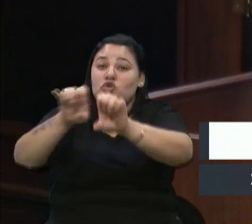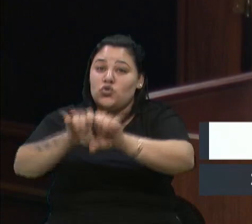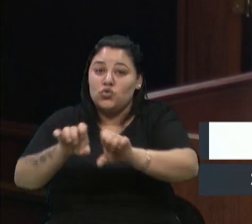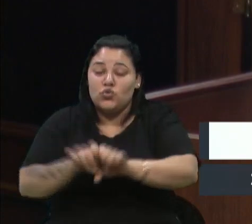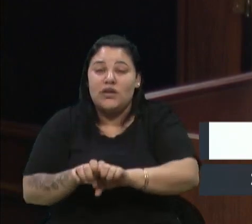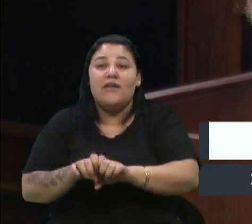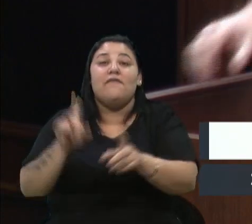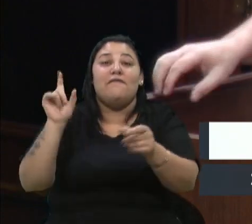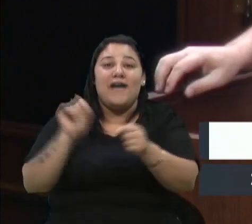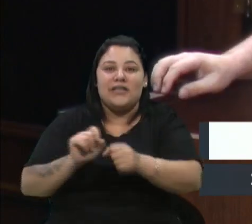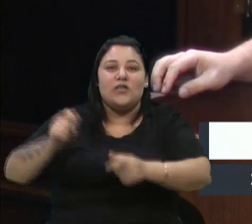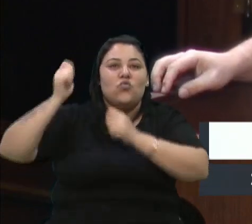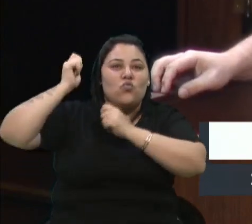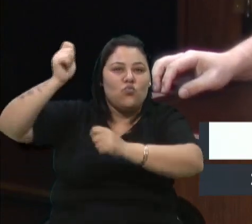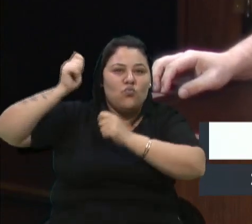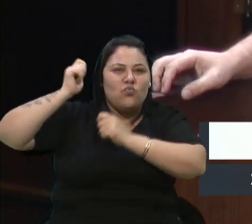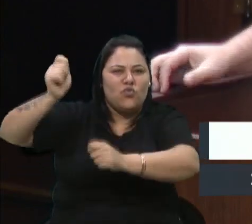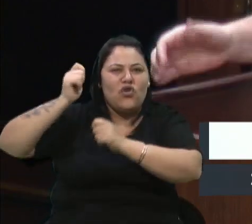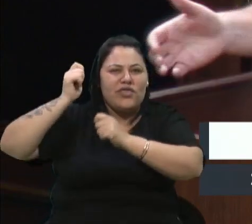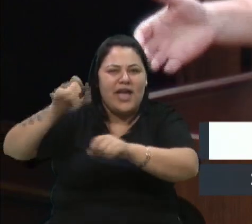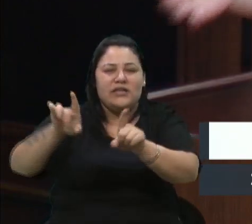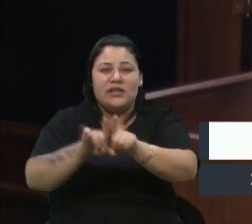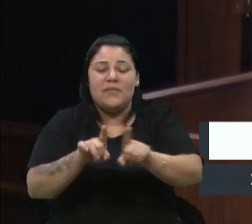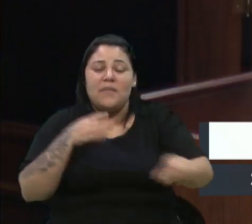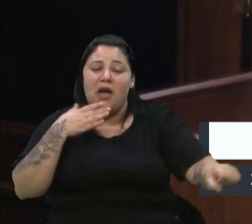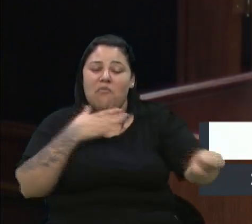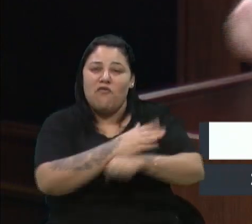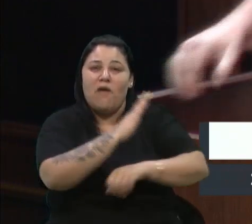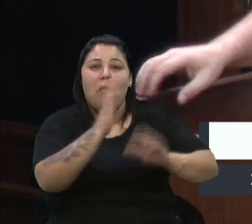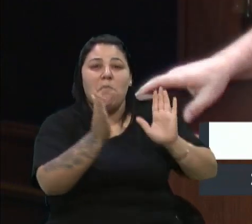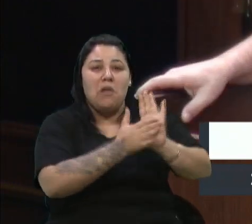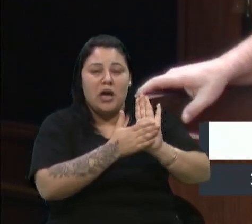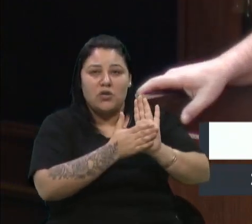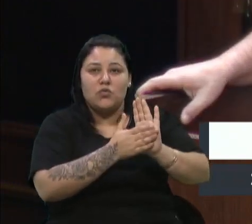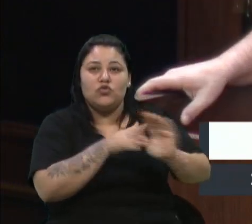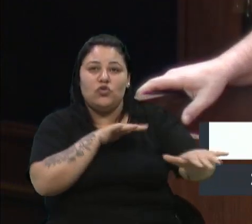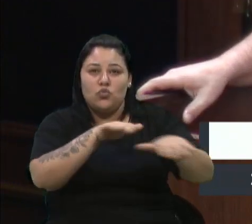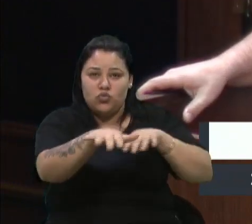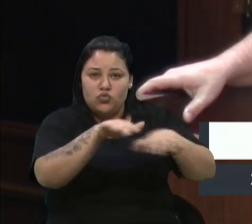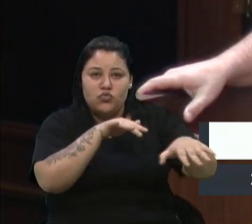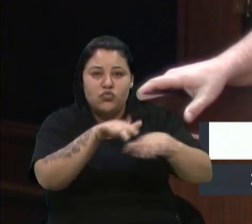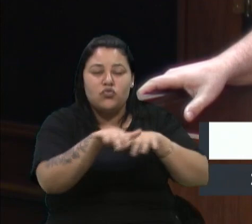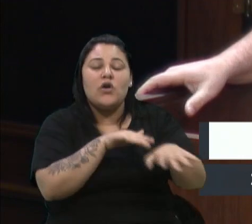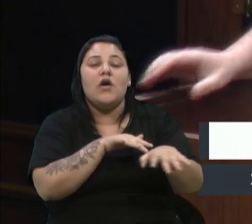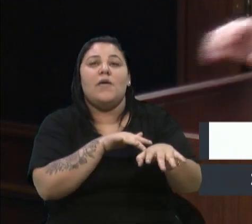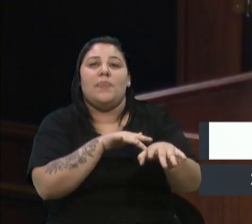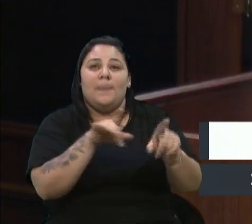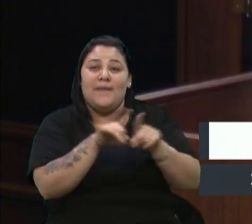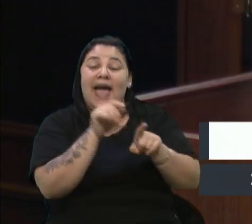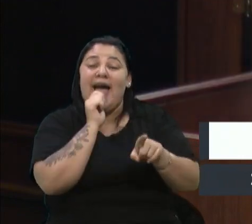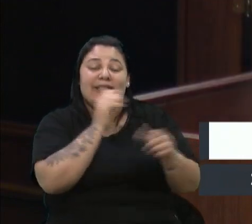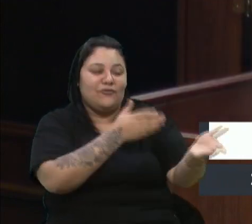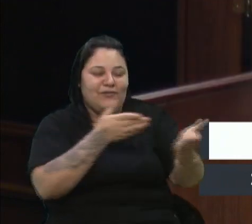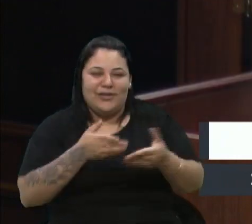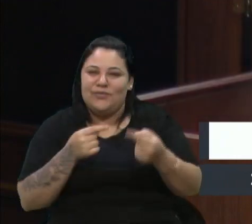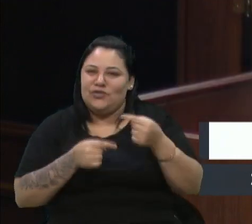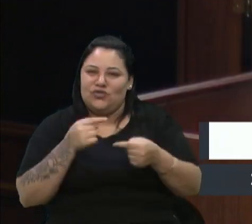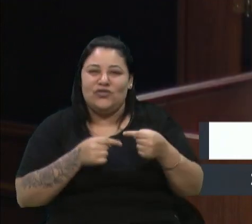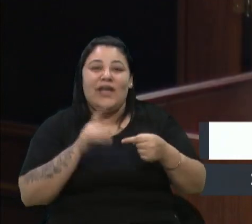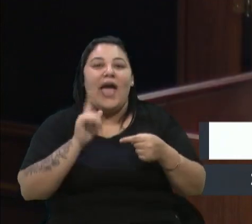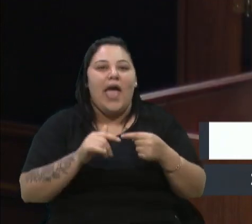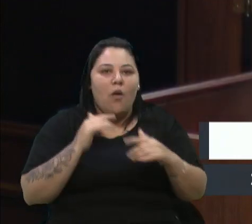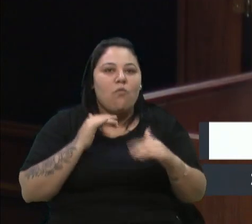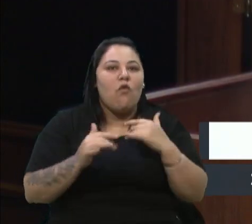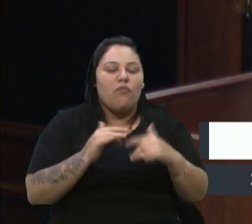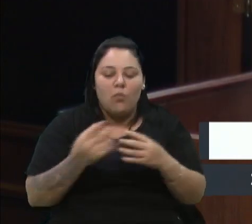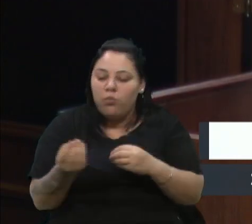dificuldade que nós temos de aprovar o plano de mobilidade, que ainda não veio para essa casa para ser debatido e discutido. É um movimento